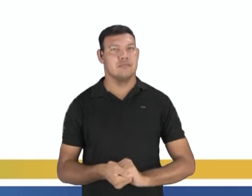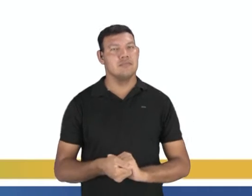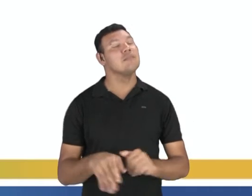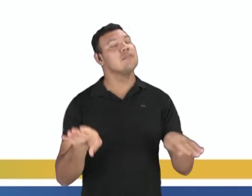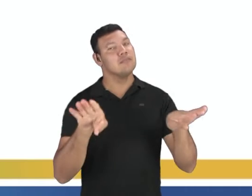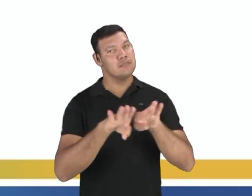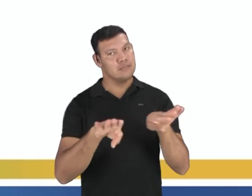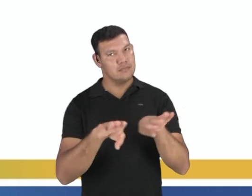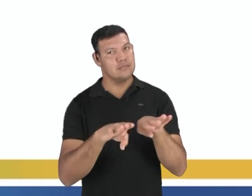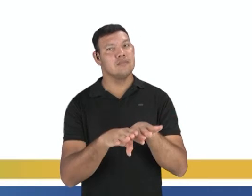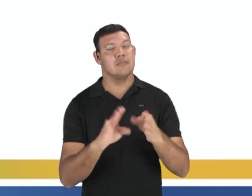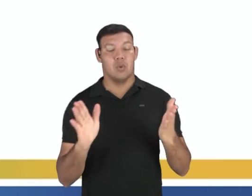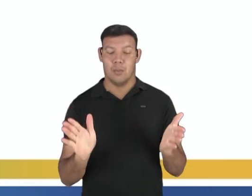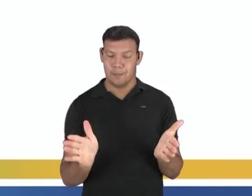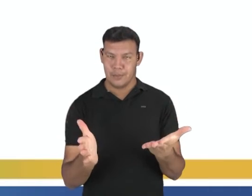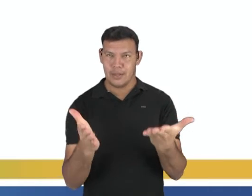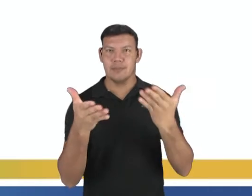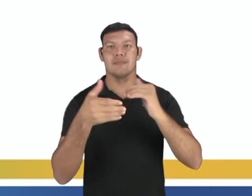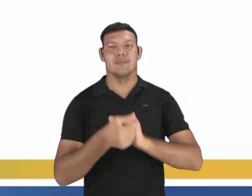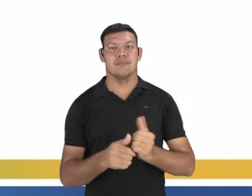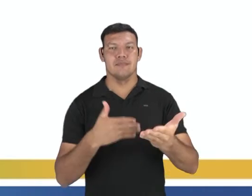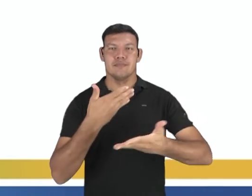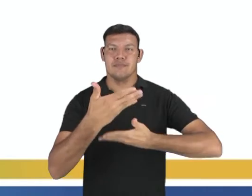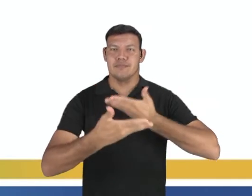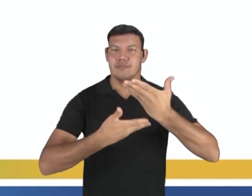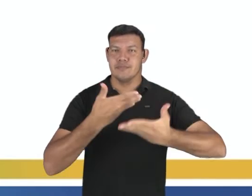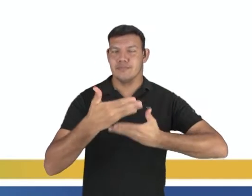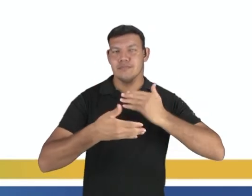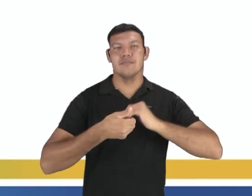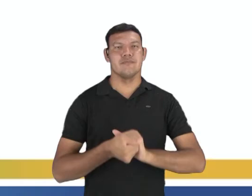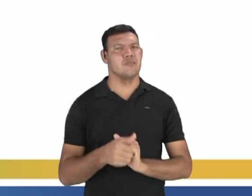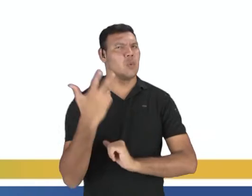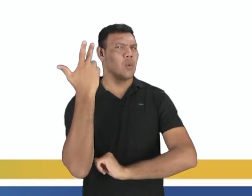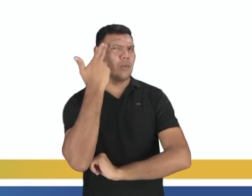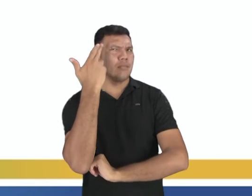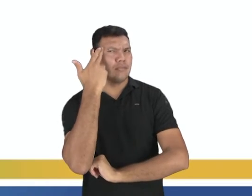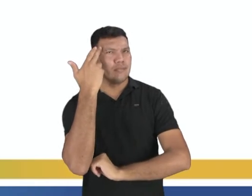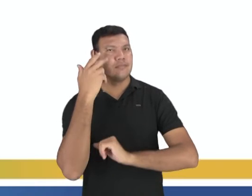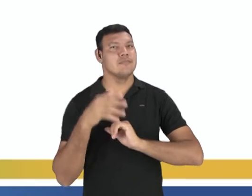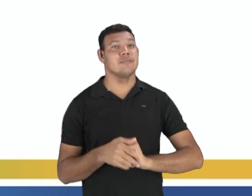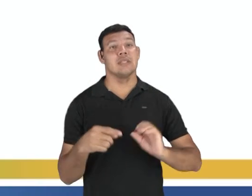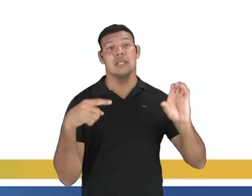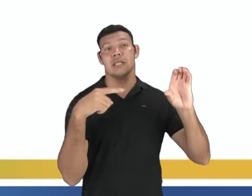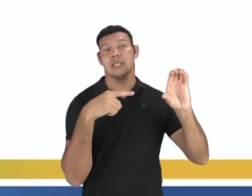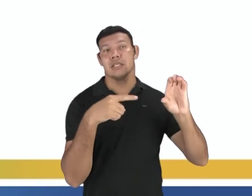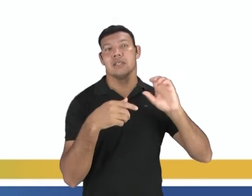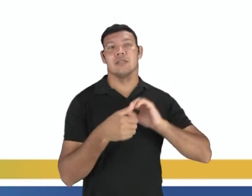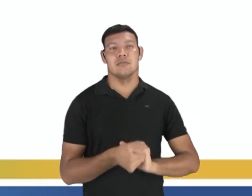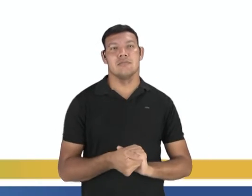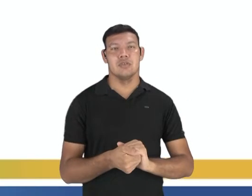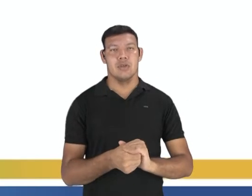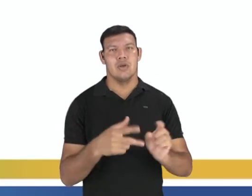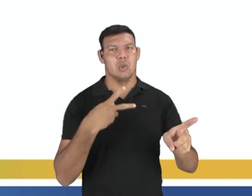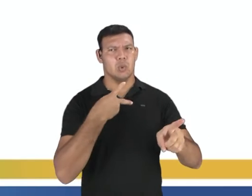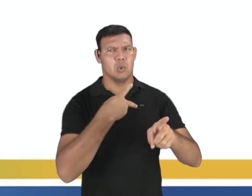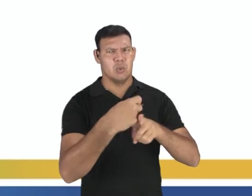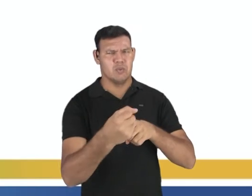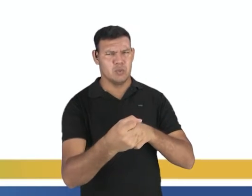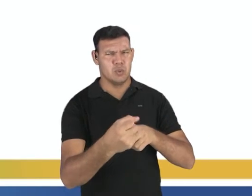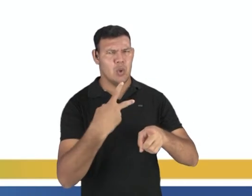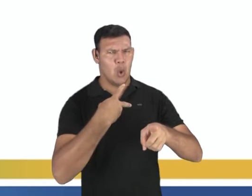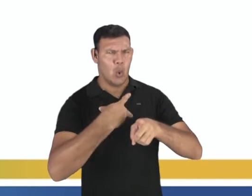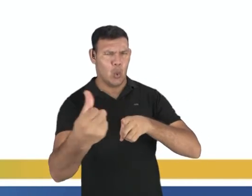Fortalecimento de laços também é um dos benefícios de jogos cooperativos, é muito comum. A letra C fala vencer a